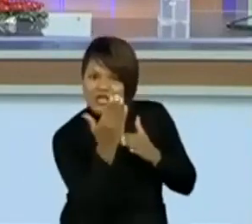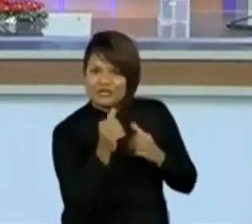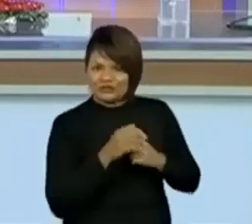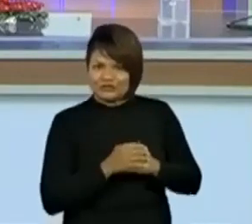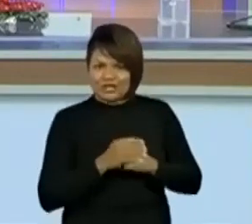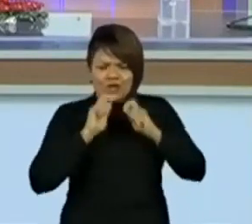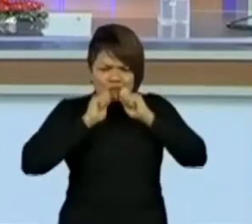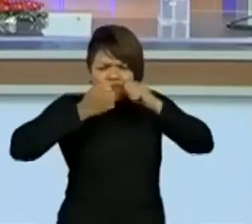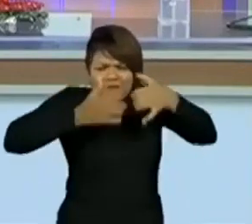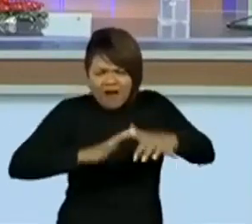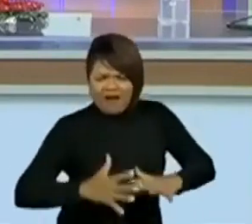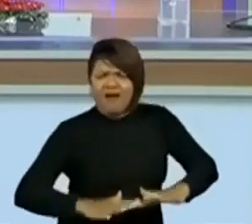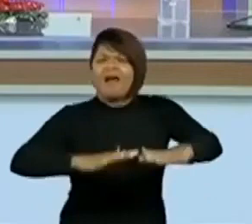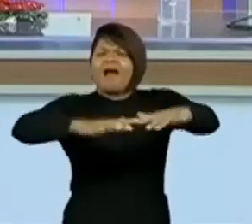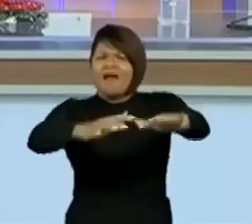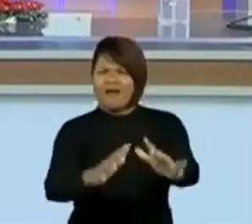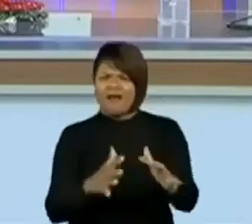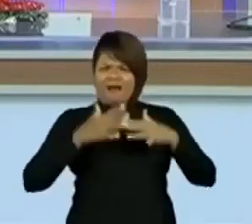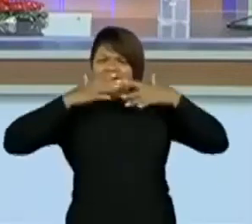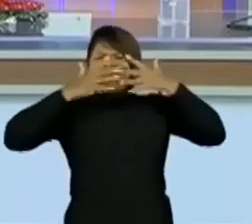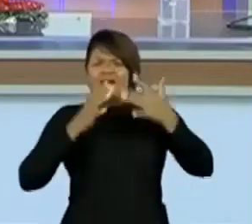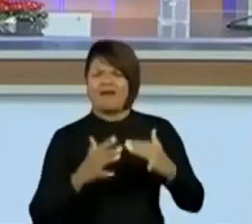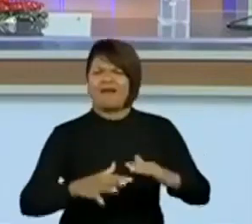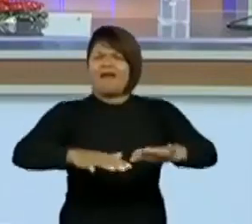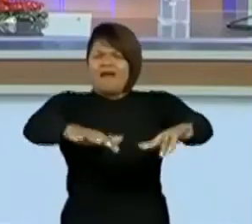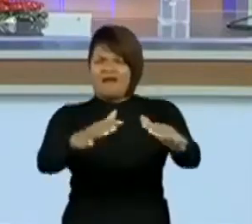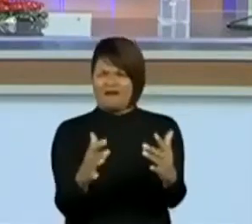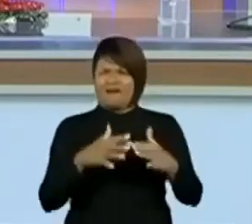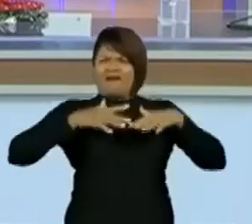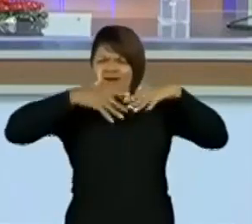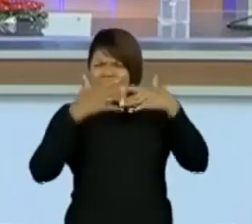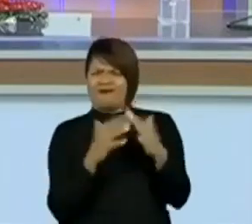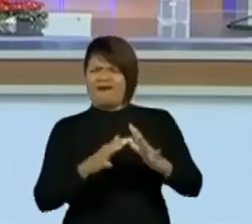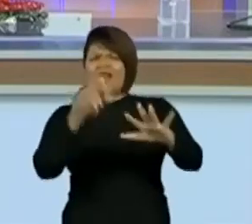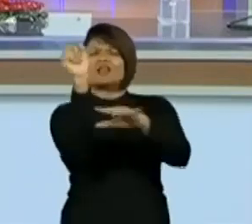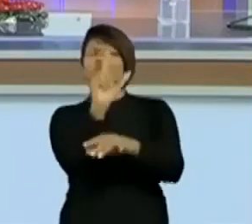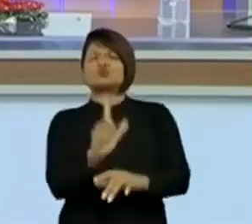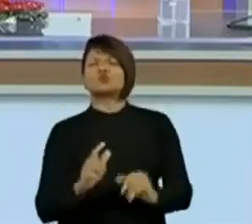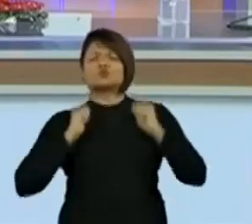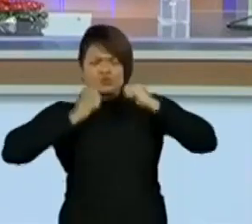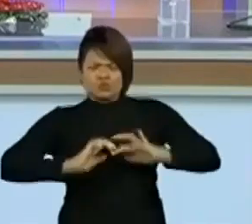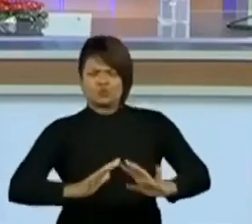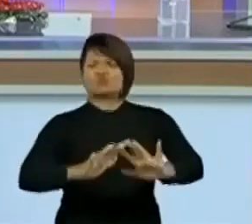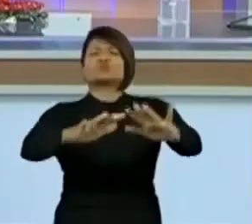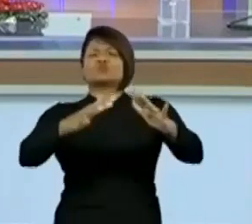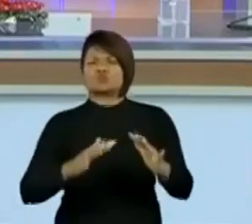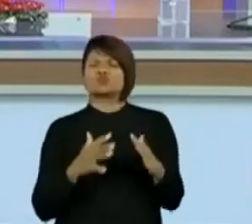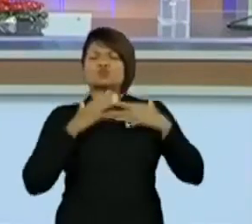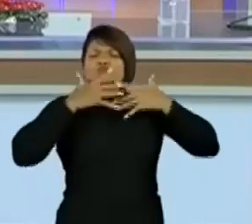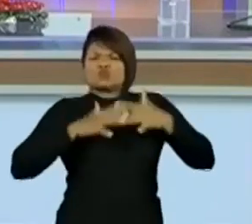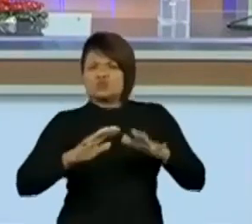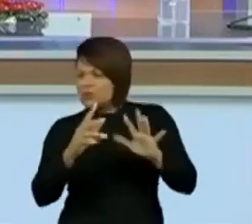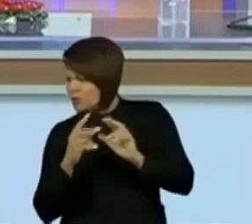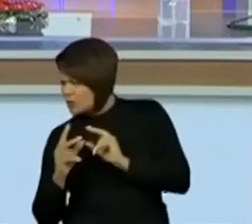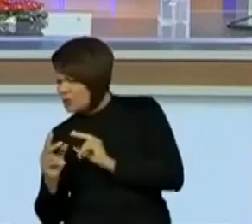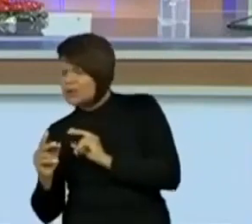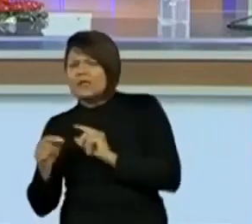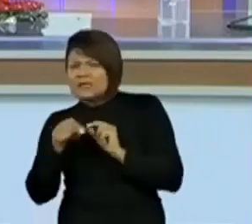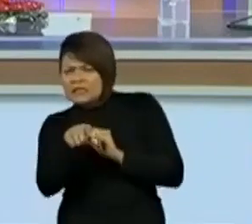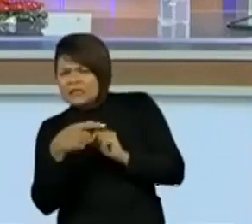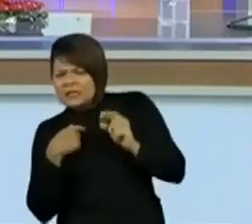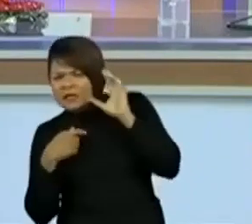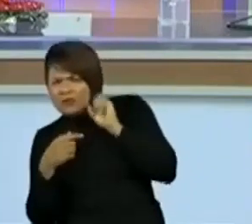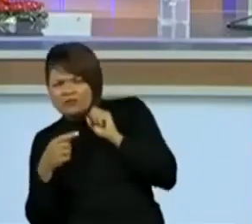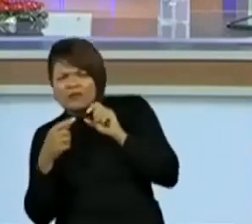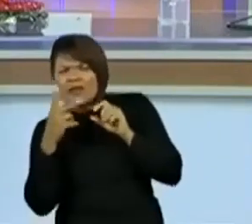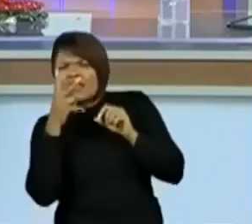águas corriam, indo e vindo para lá e para cá, e murmuravam alguma coisa também. Então eles